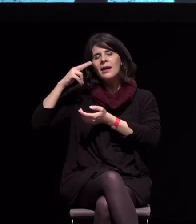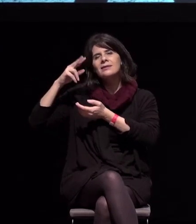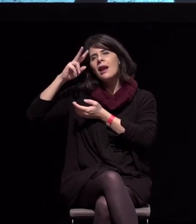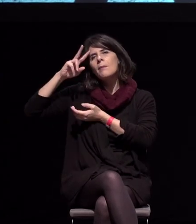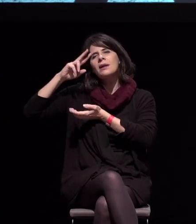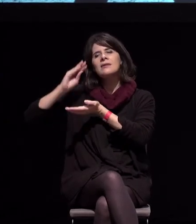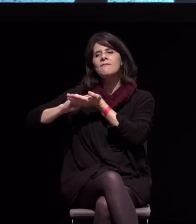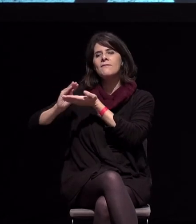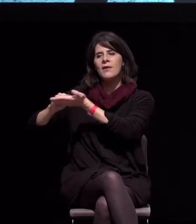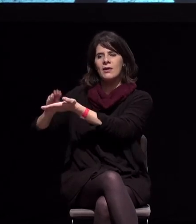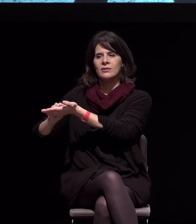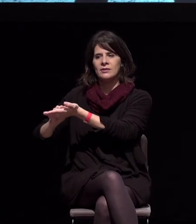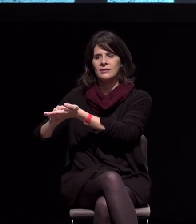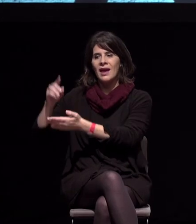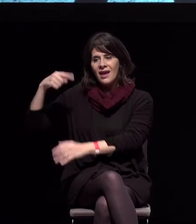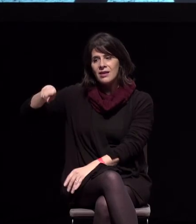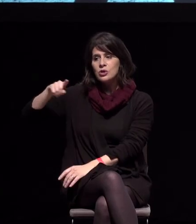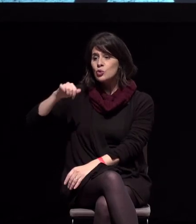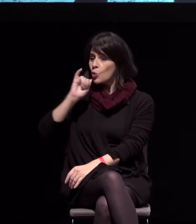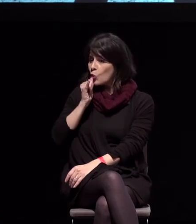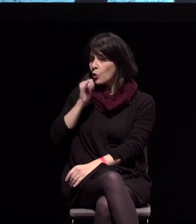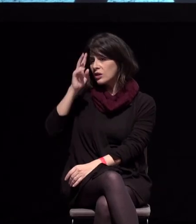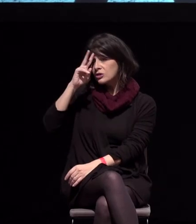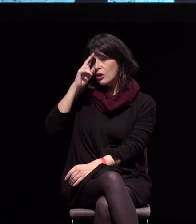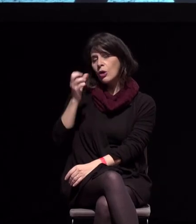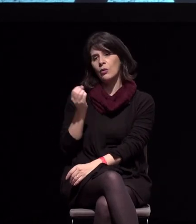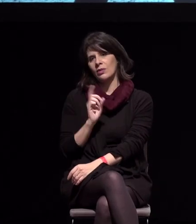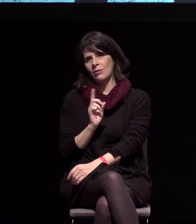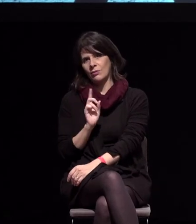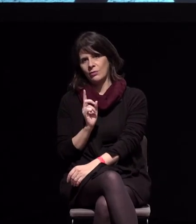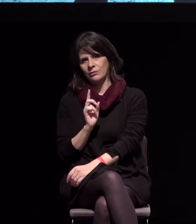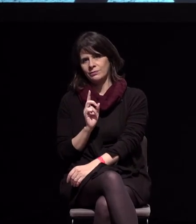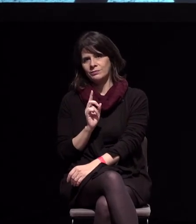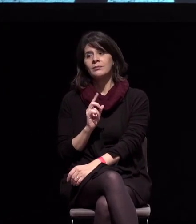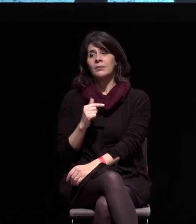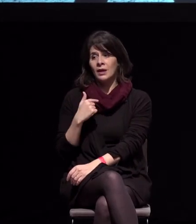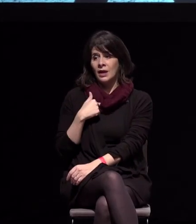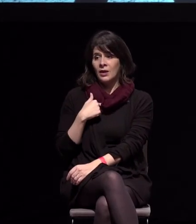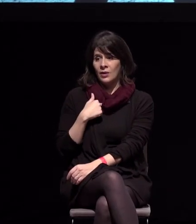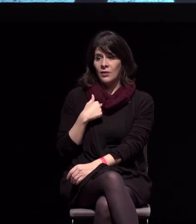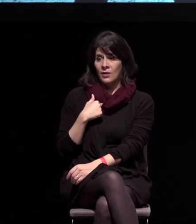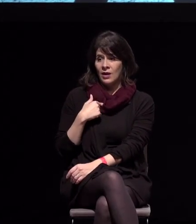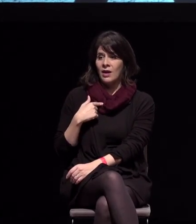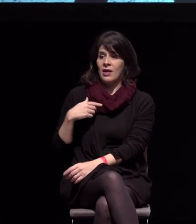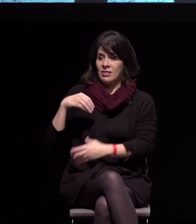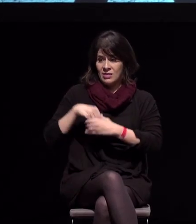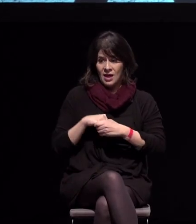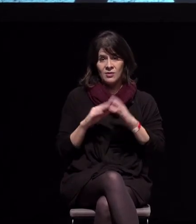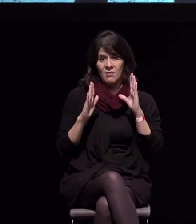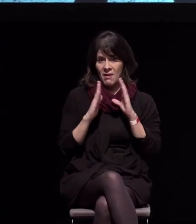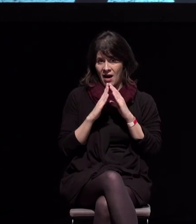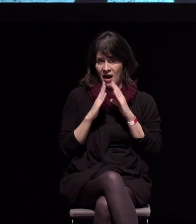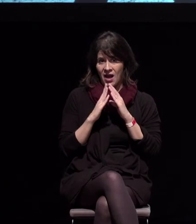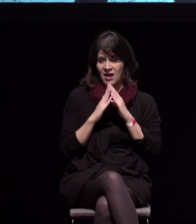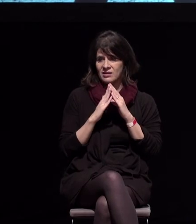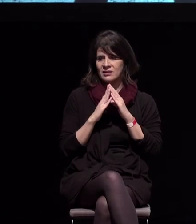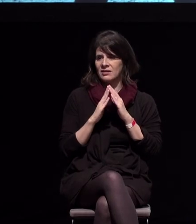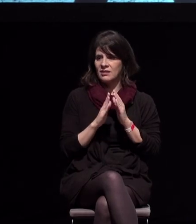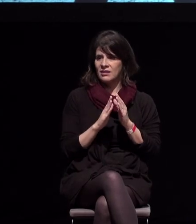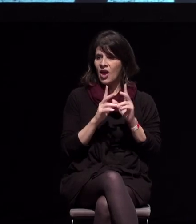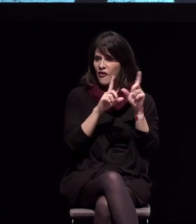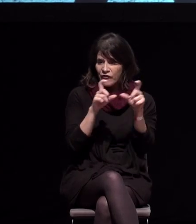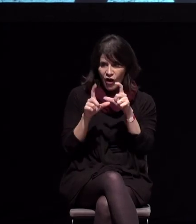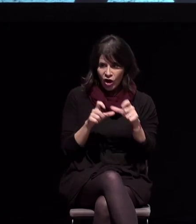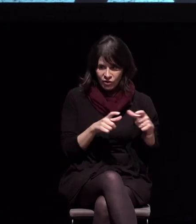memória, também contam histórias. Né? Por exemplo, eu não, sei lá, dentro da minha casa não tem muito álbuns de fotos enquanto